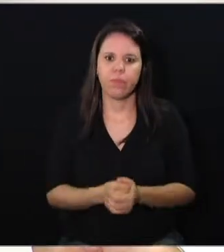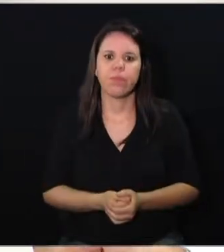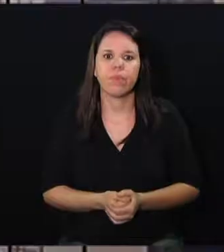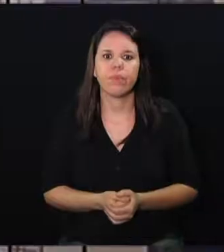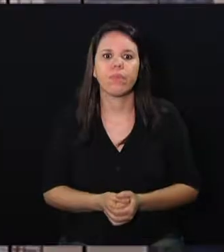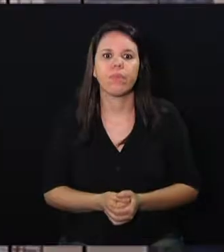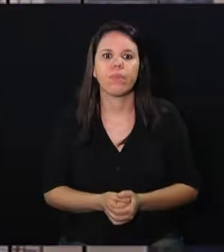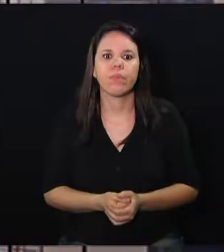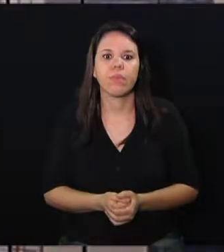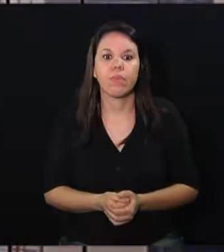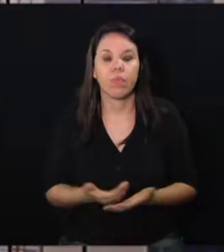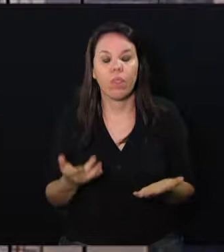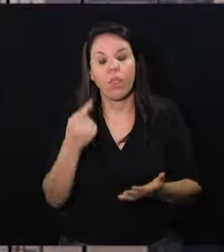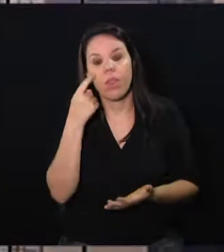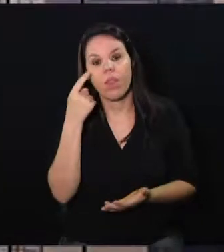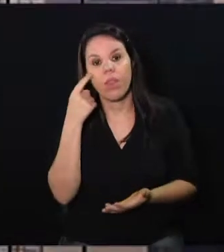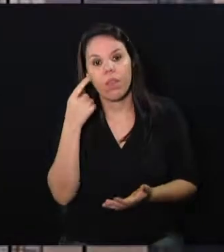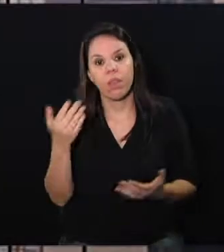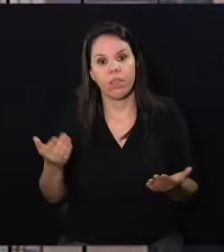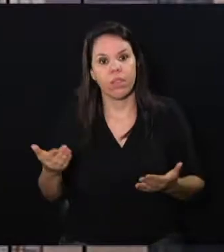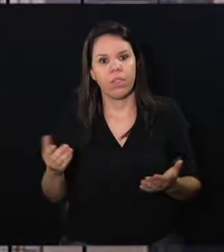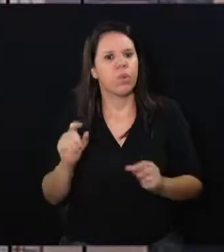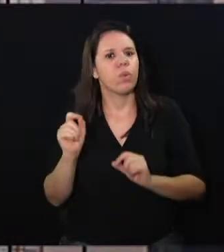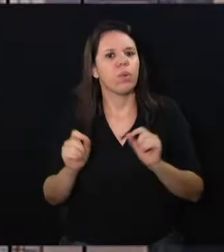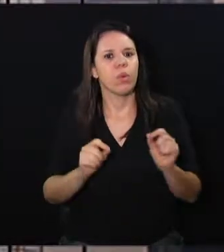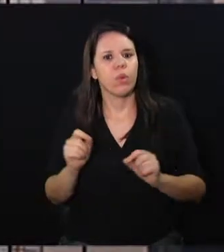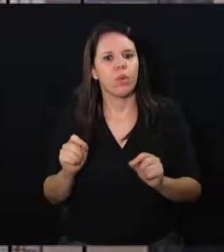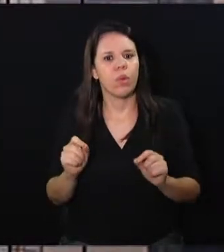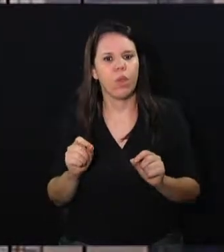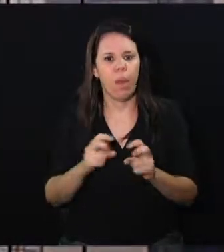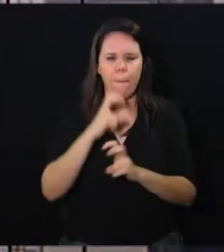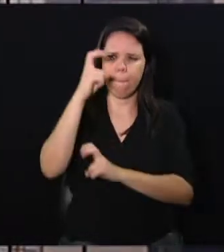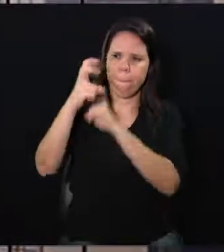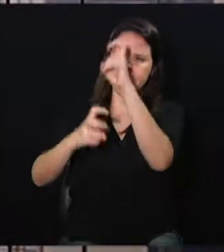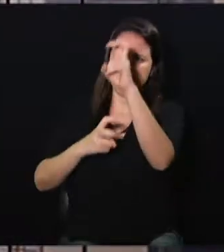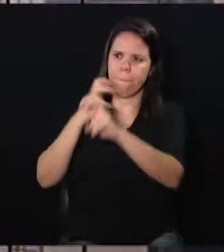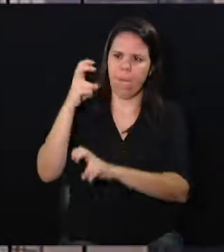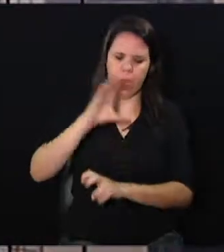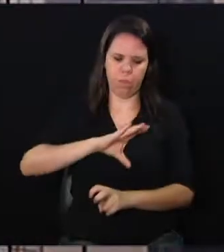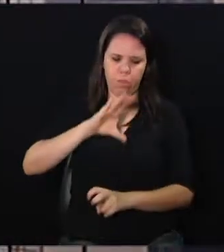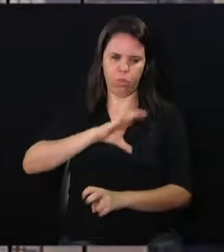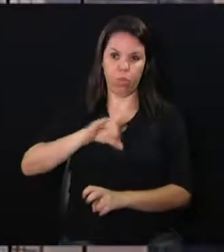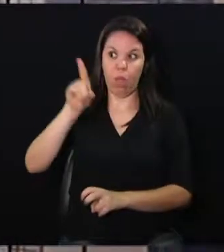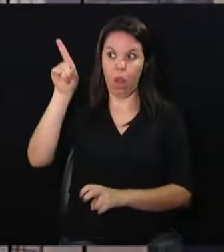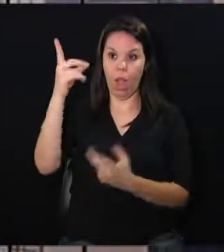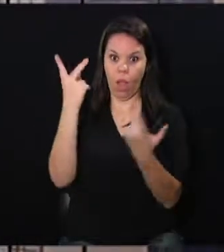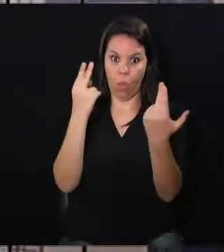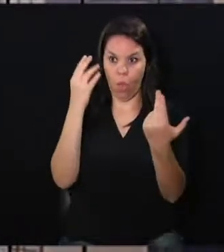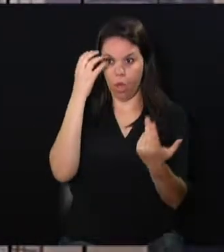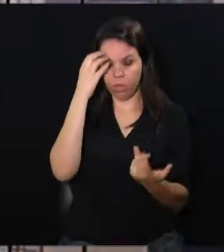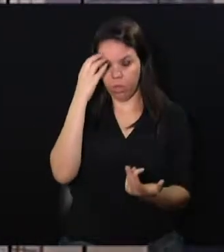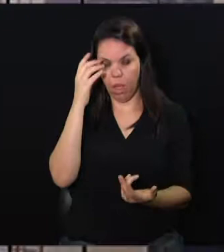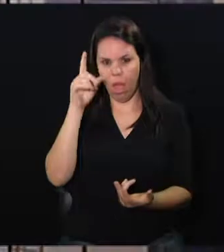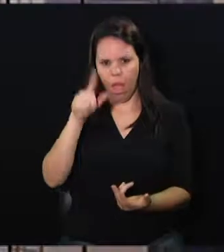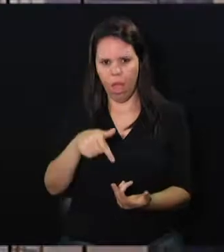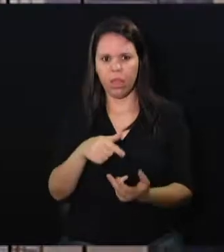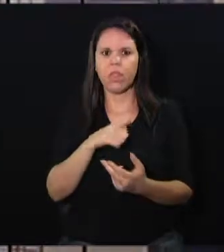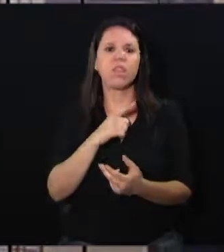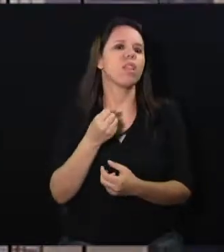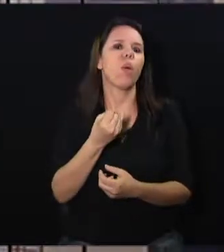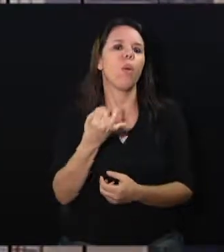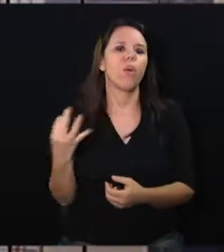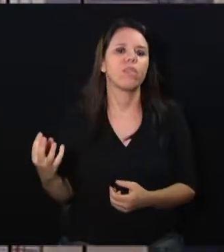batalhas. Olha só, atualmente o Parque Portugal, conhecido como Lagoa do Taquaral, possui